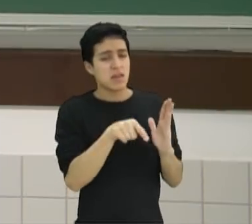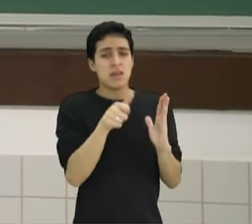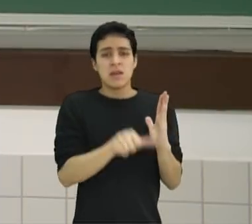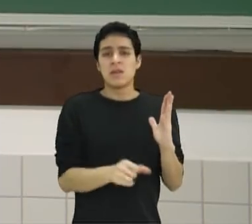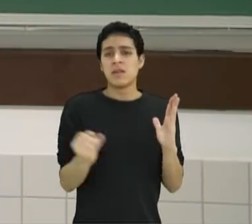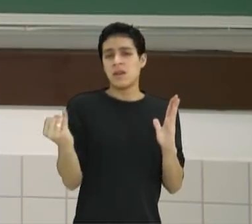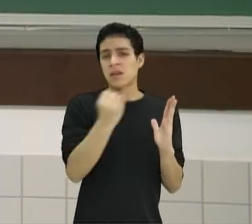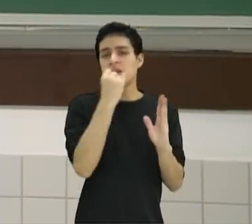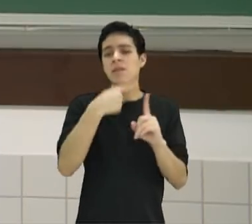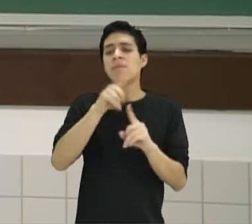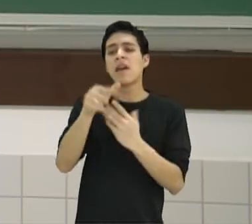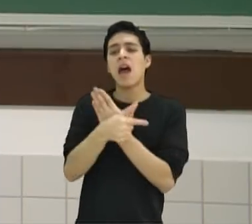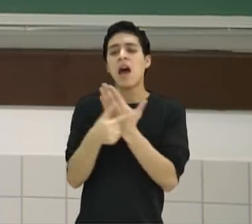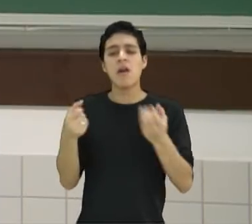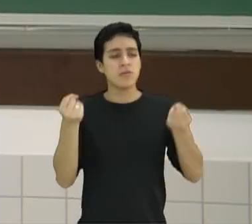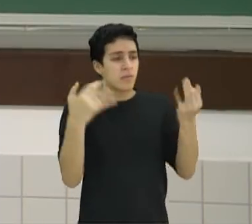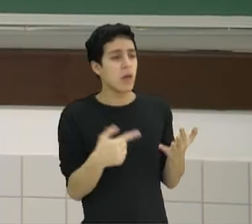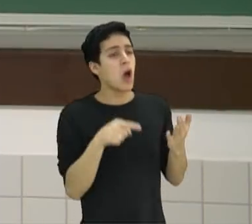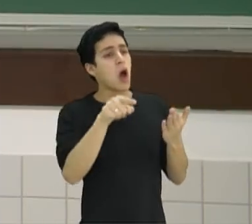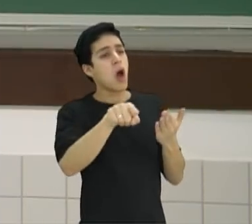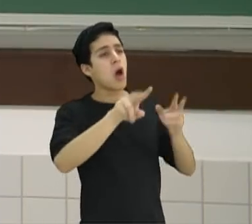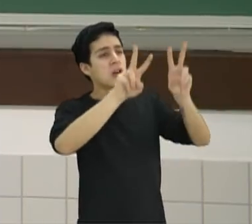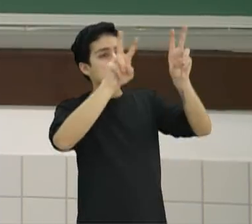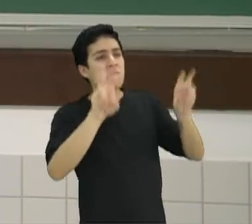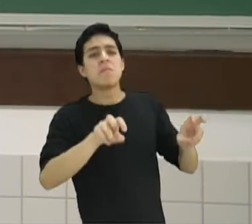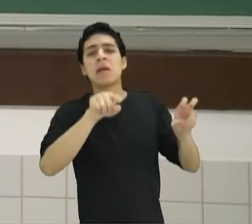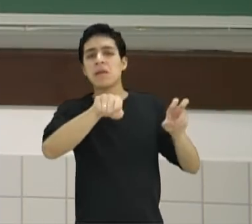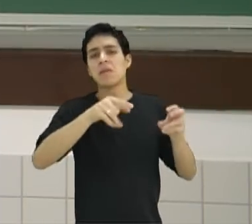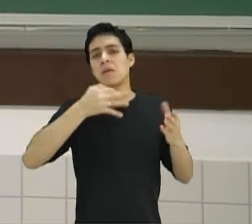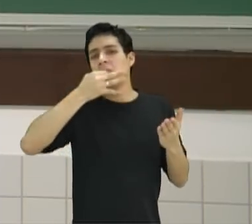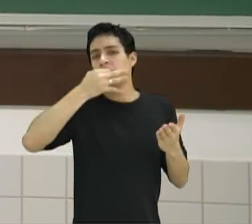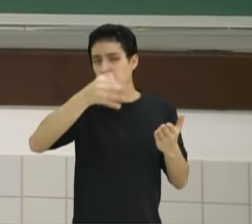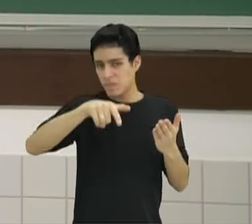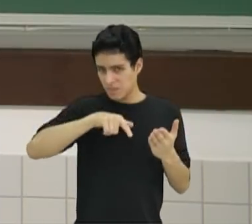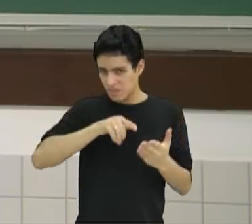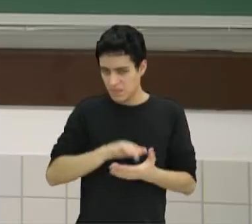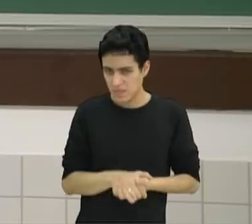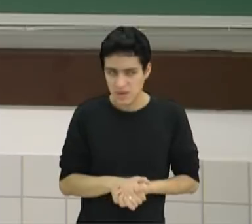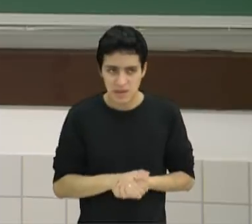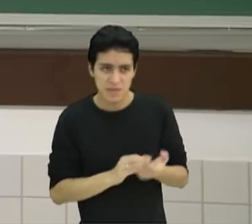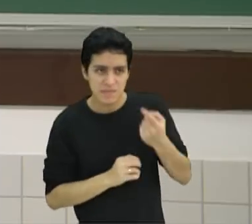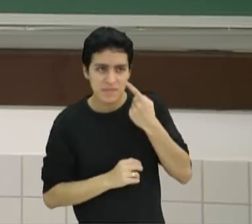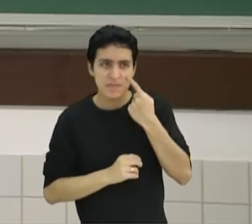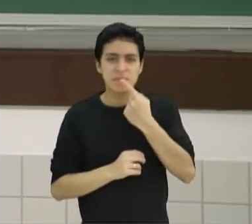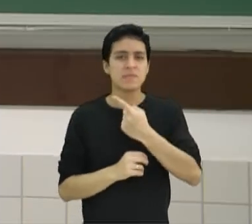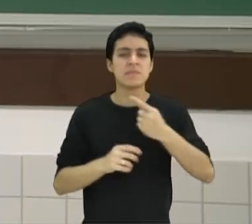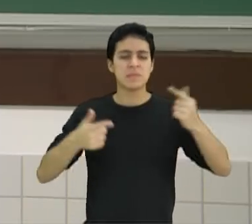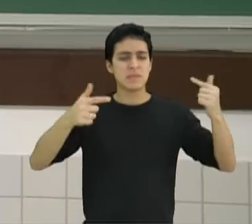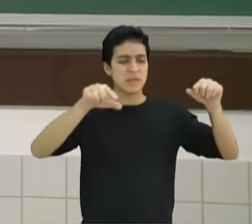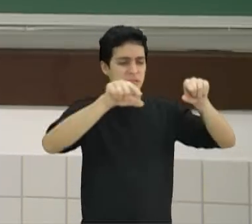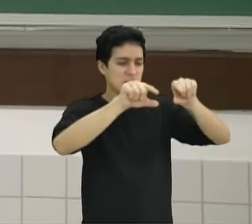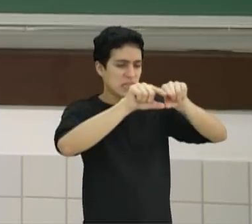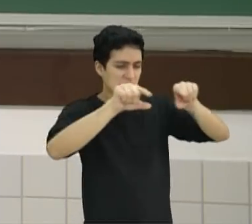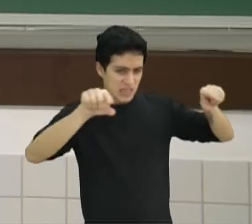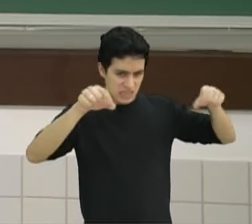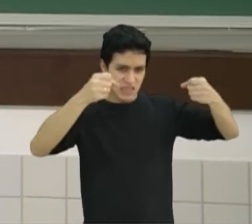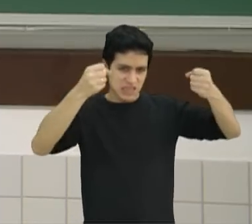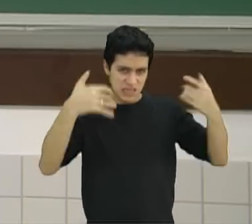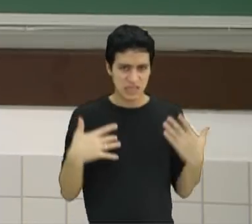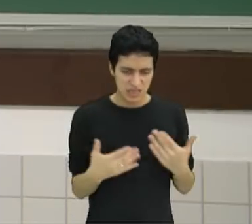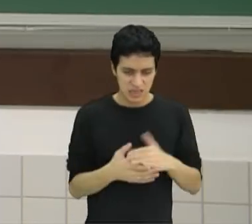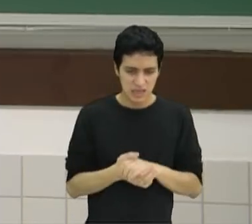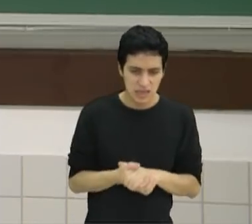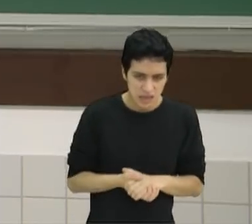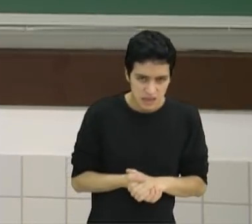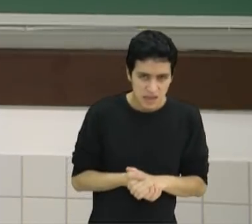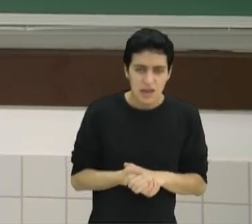algum tema, sobre algum produto cultural. Vejamos o cabeçalho, de onde foi retirado o suporte desse ensaio